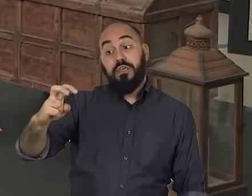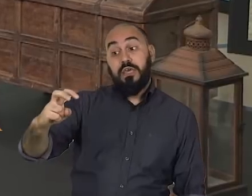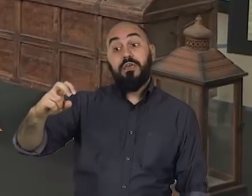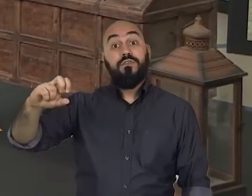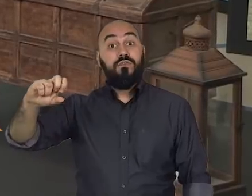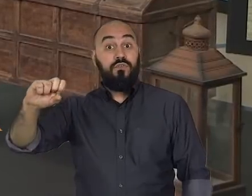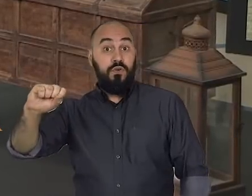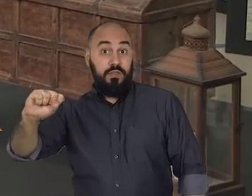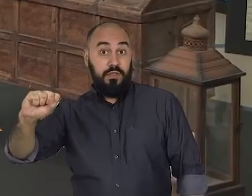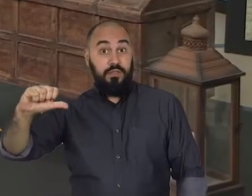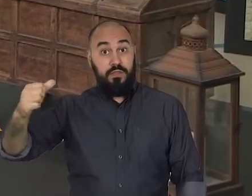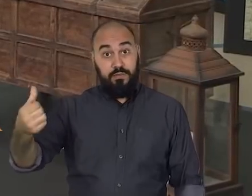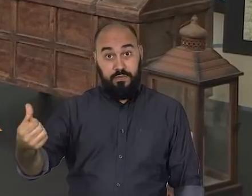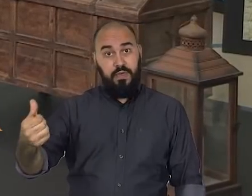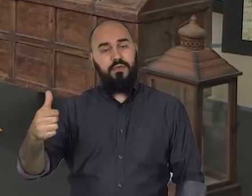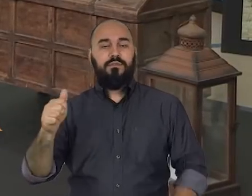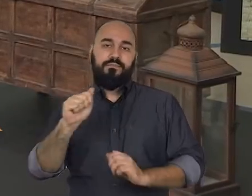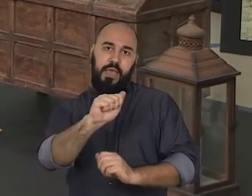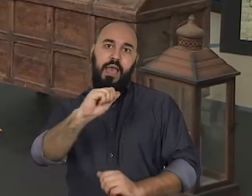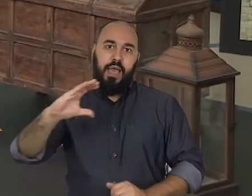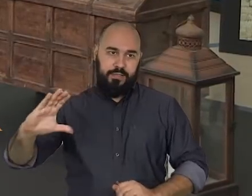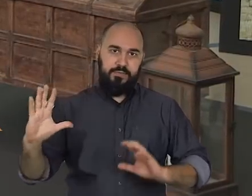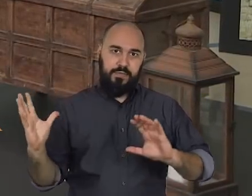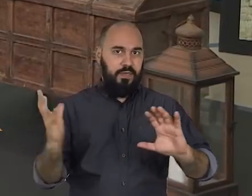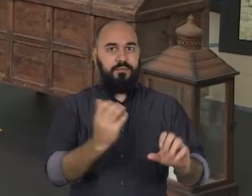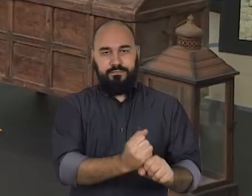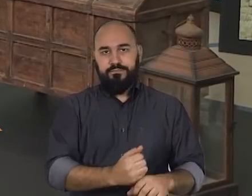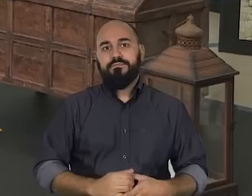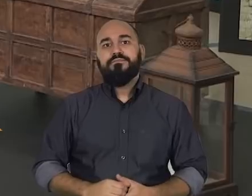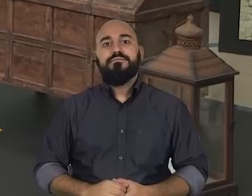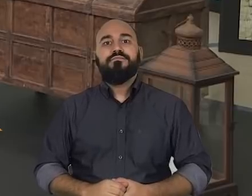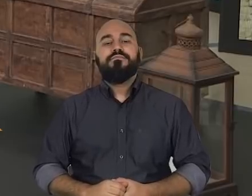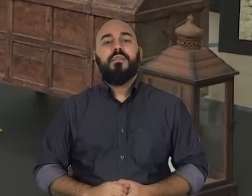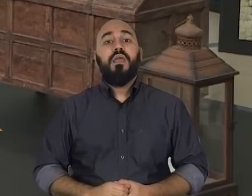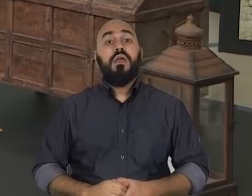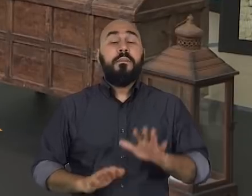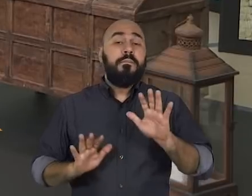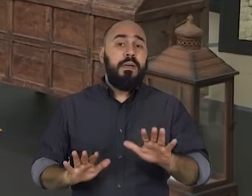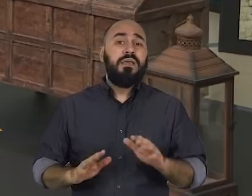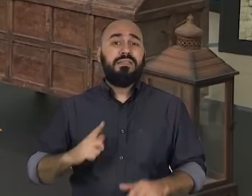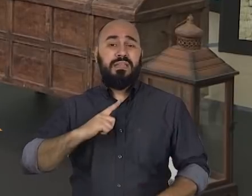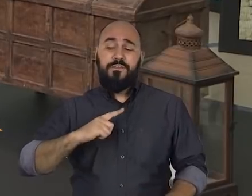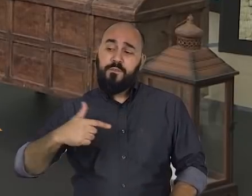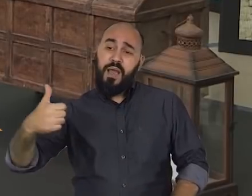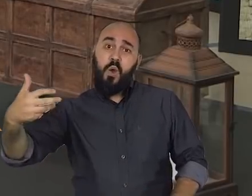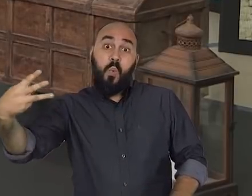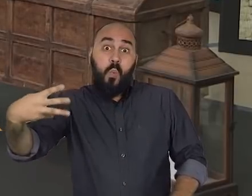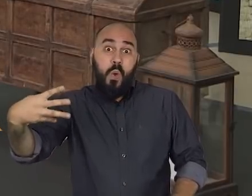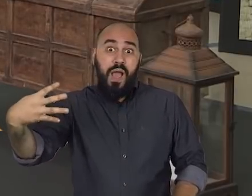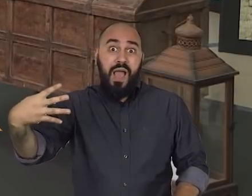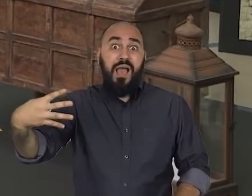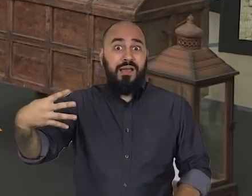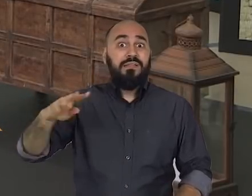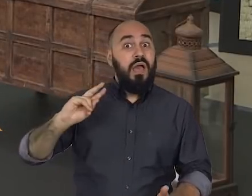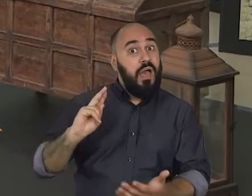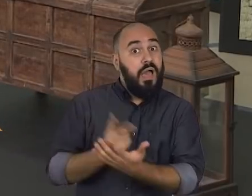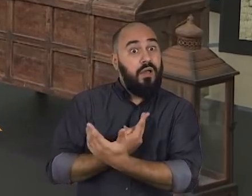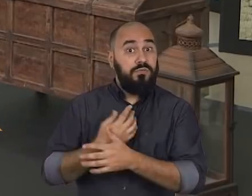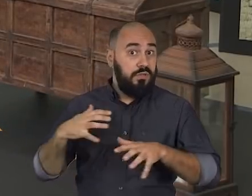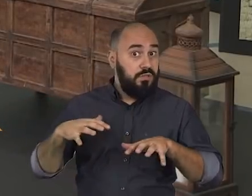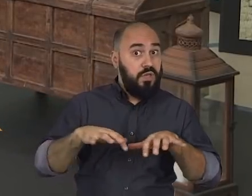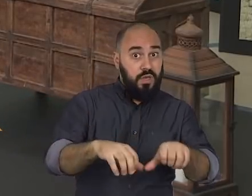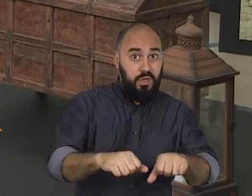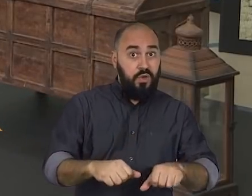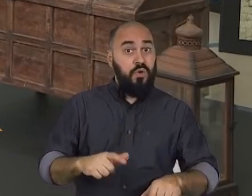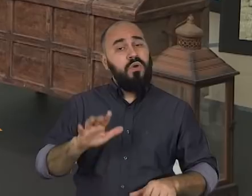586 a.C. Embora, bem da verdade, parece ter havido uma 4ª deportação, segundo alguns historiadores, que